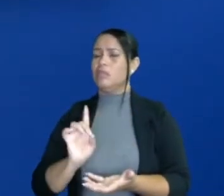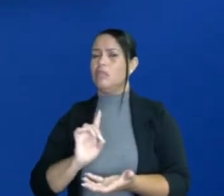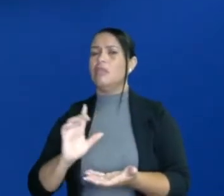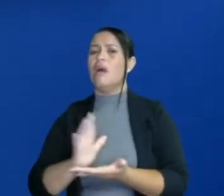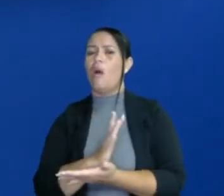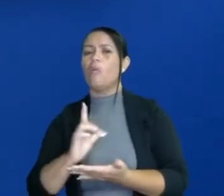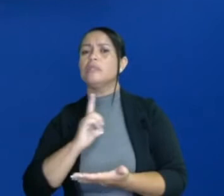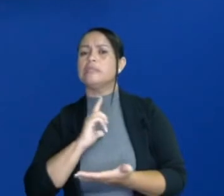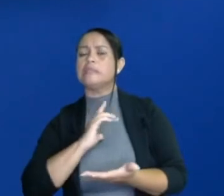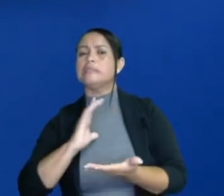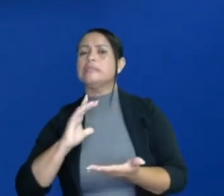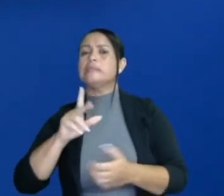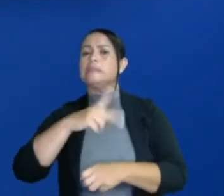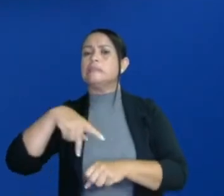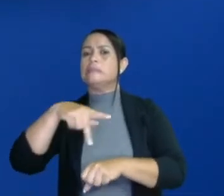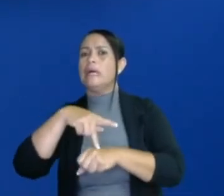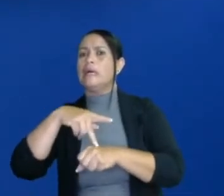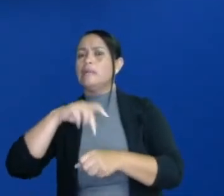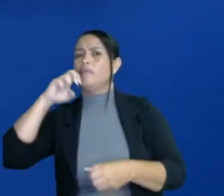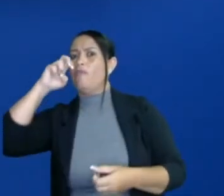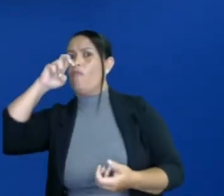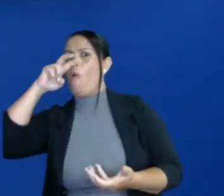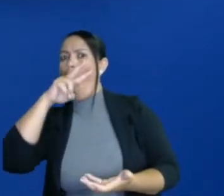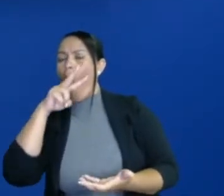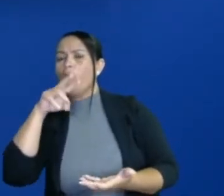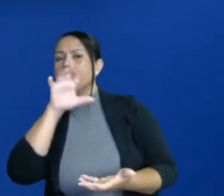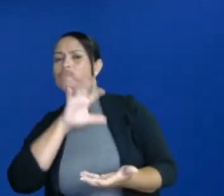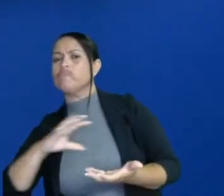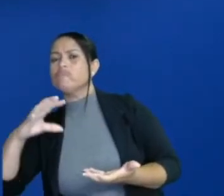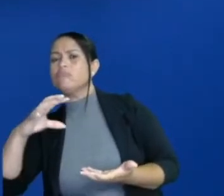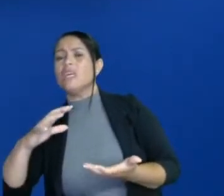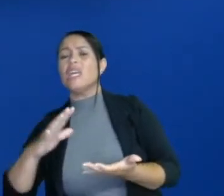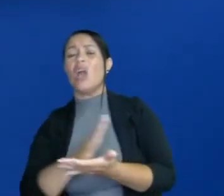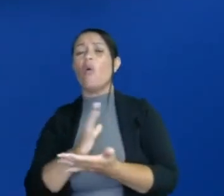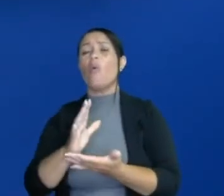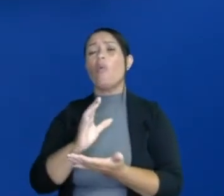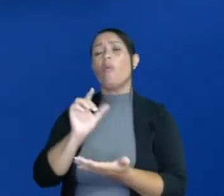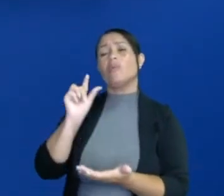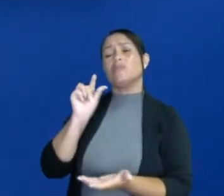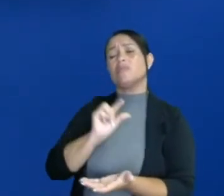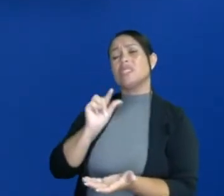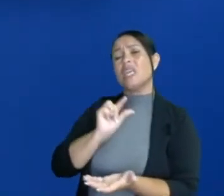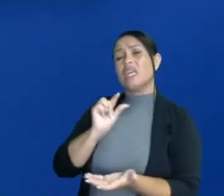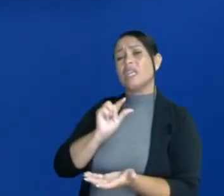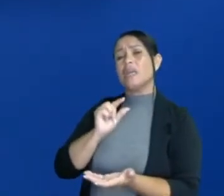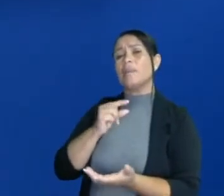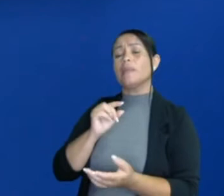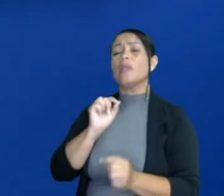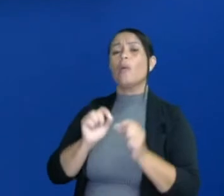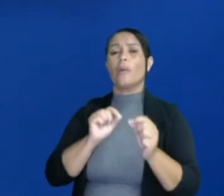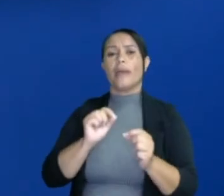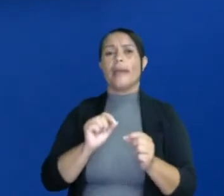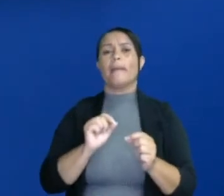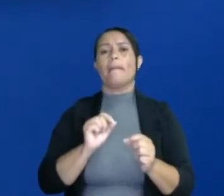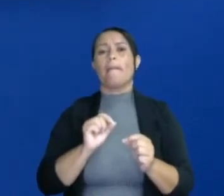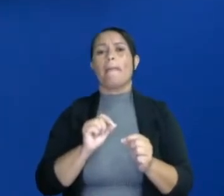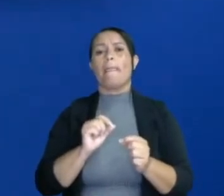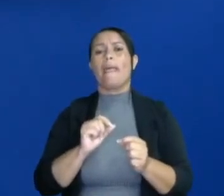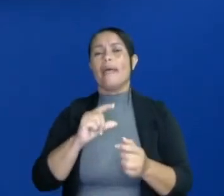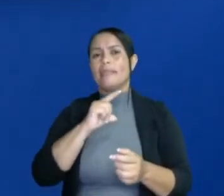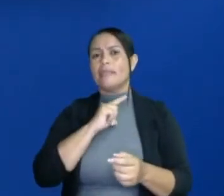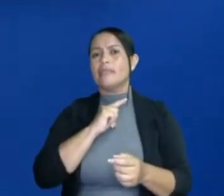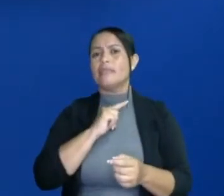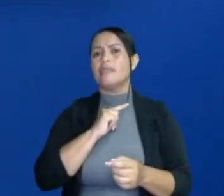de radiação solar mais intensa, uma quantidade maior, e já outras áreas recebem uma quantidade muito pequena. Isso faz com que